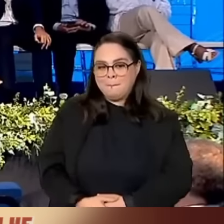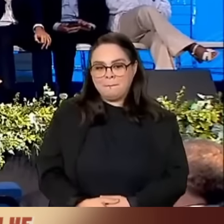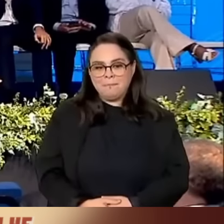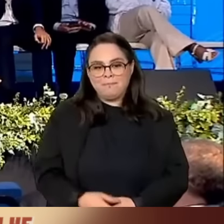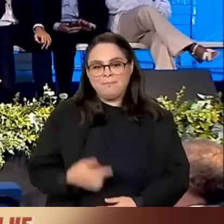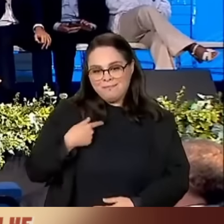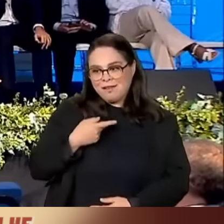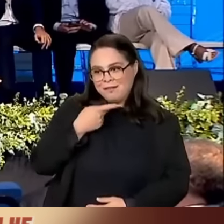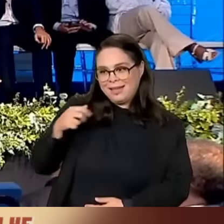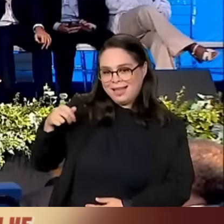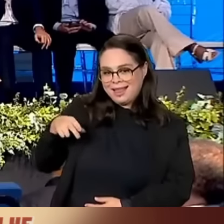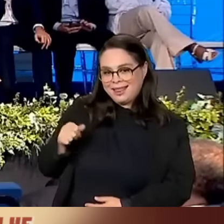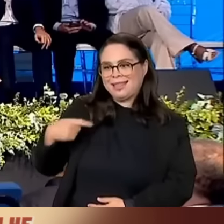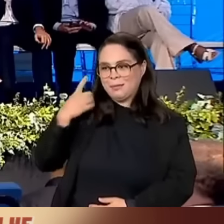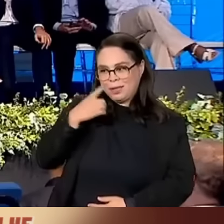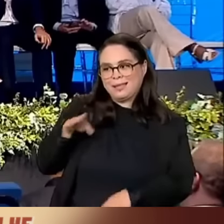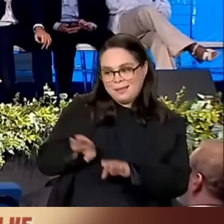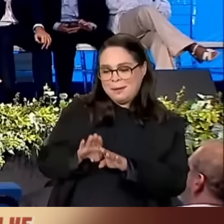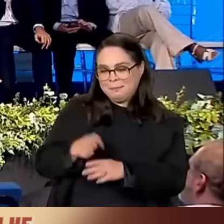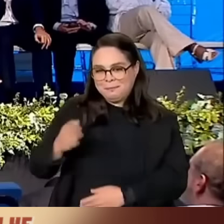Eu citei a nossa deputada.